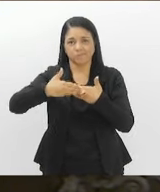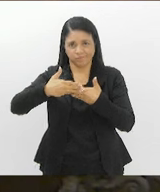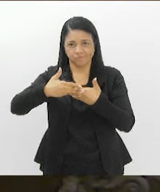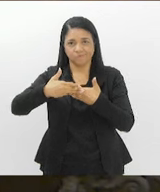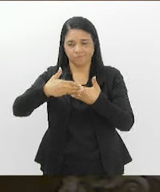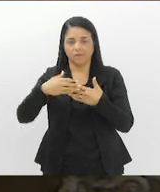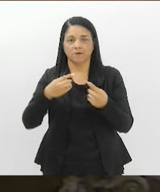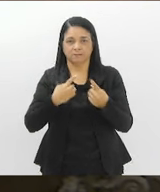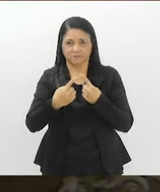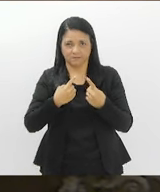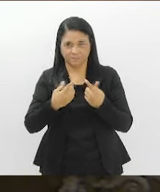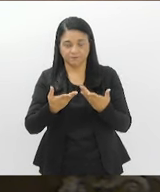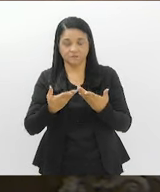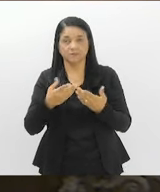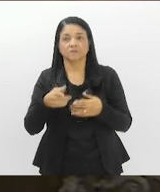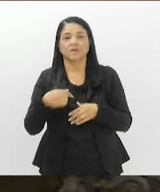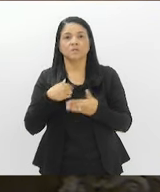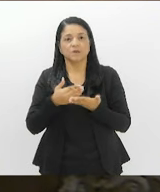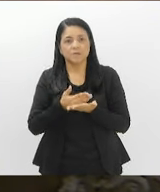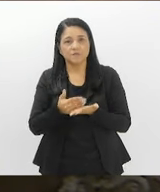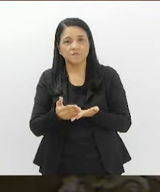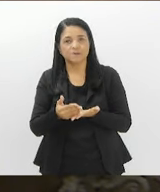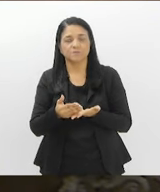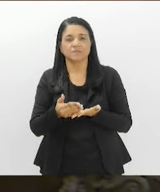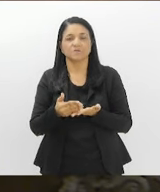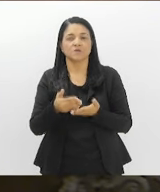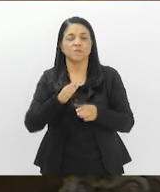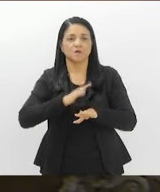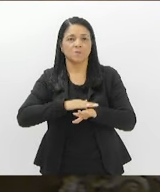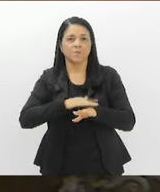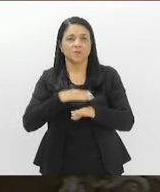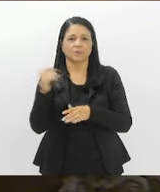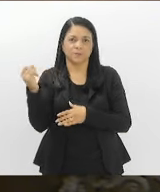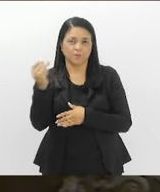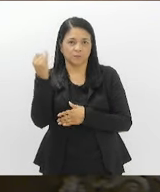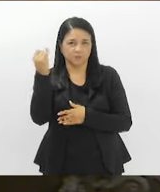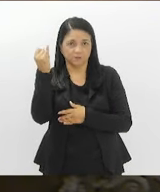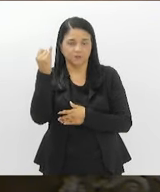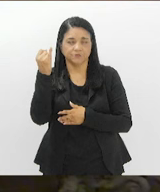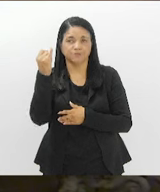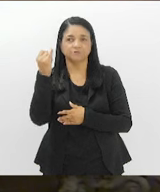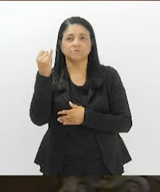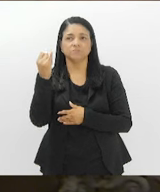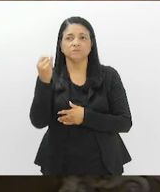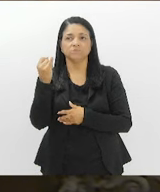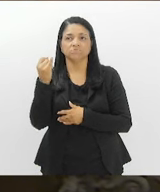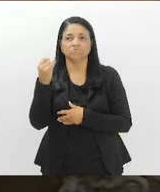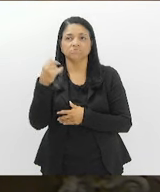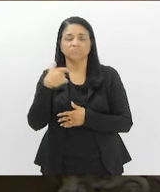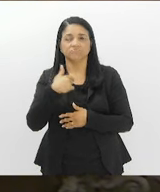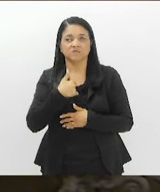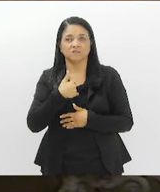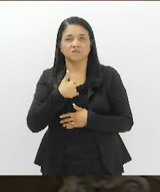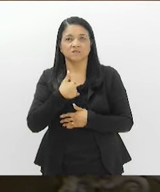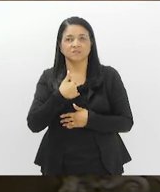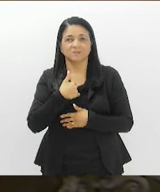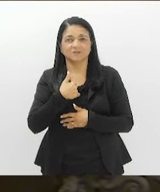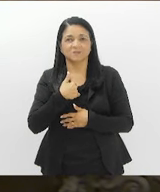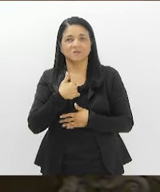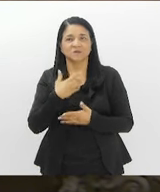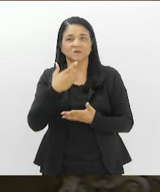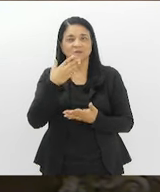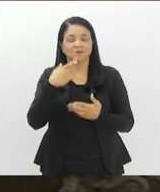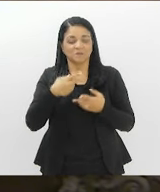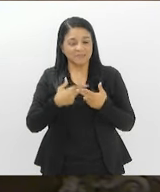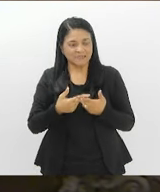queria iniciar, é um momento importante para a gente, eu tive a sapiência de escrever um